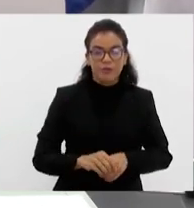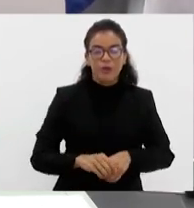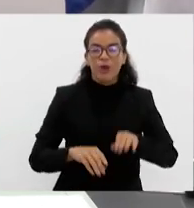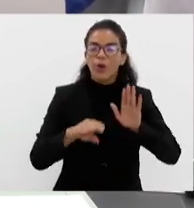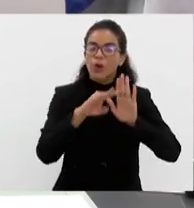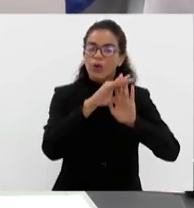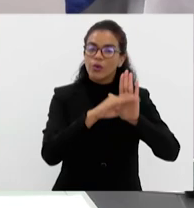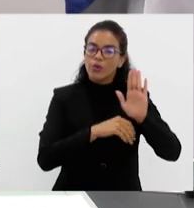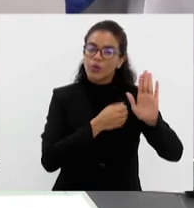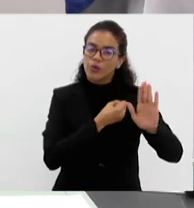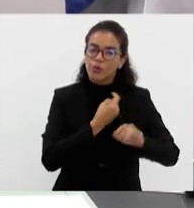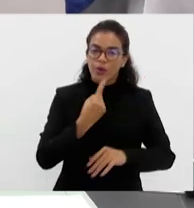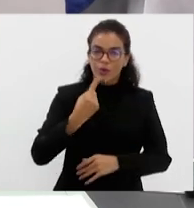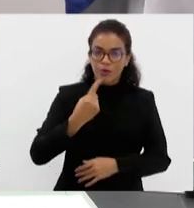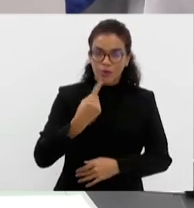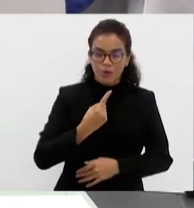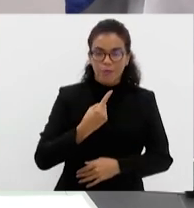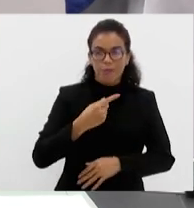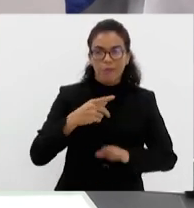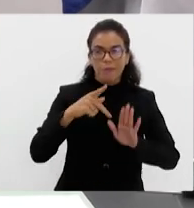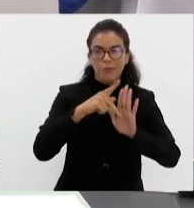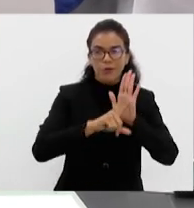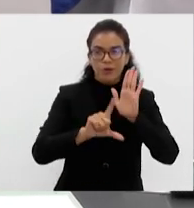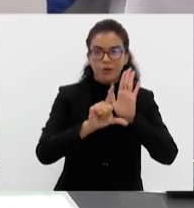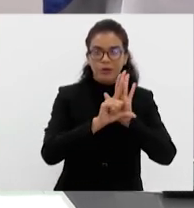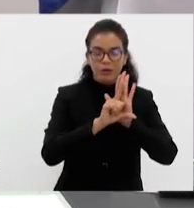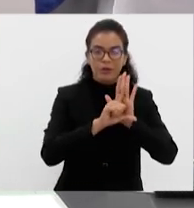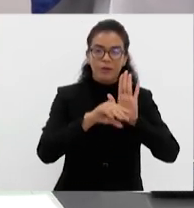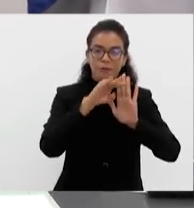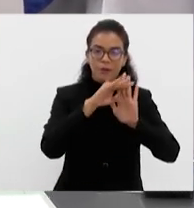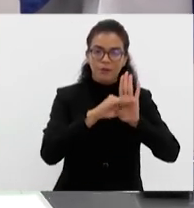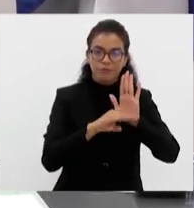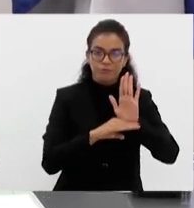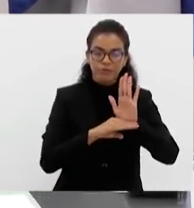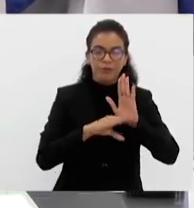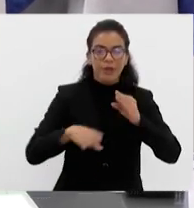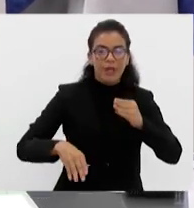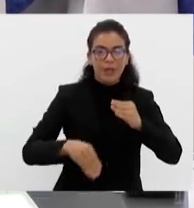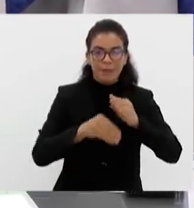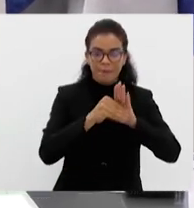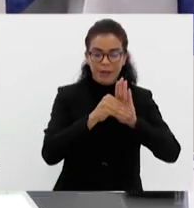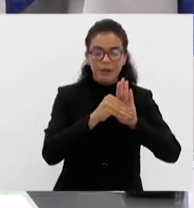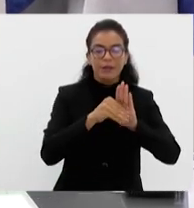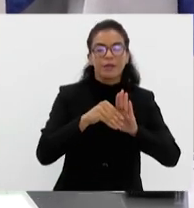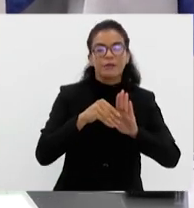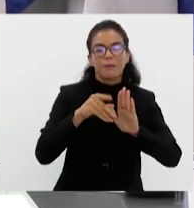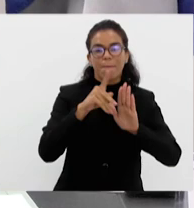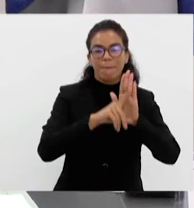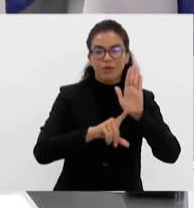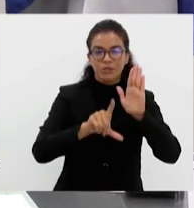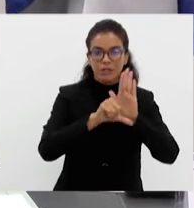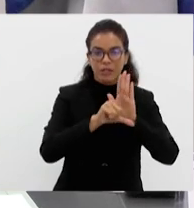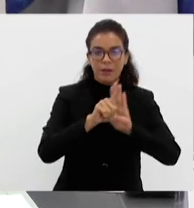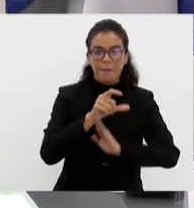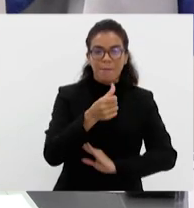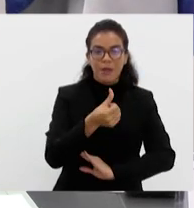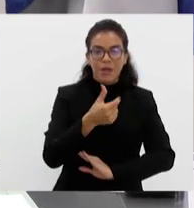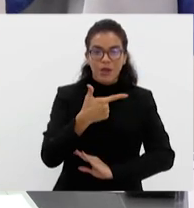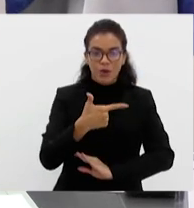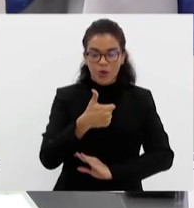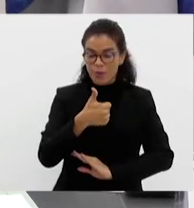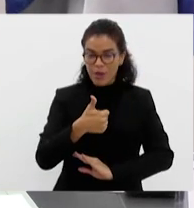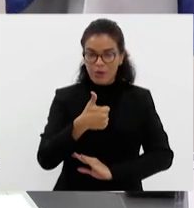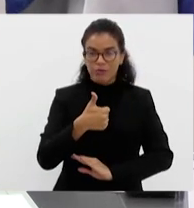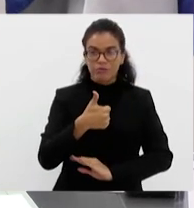pauta, projetos de relatoria do deputado Filipinho Raves, são as emendas de plenário ao projeto de lei 6154 de 22, de